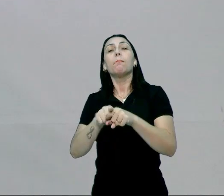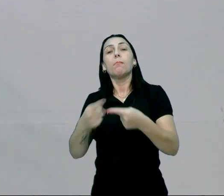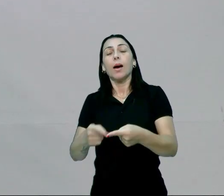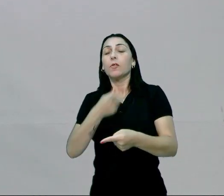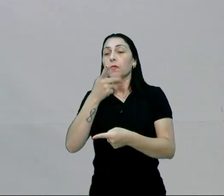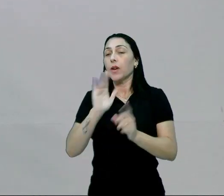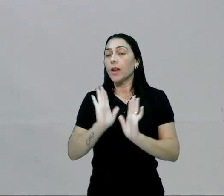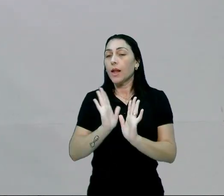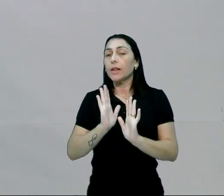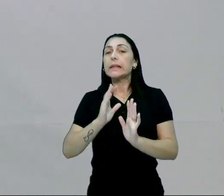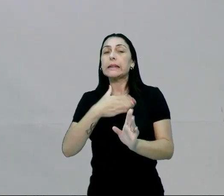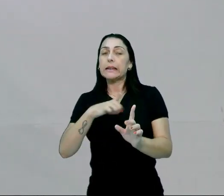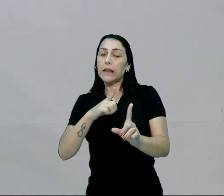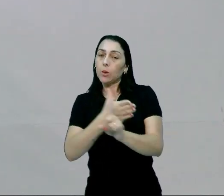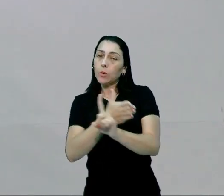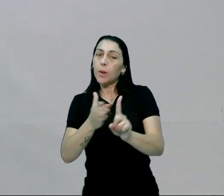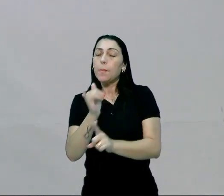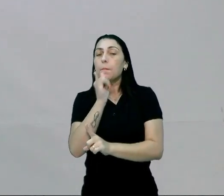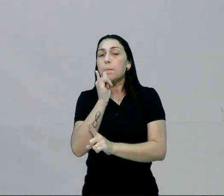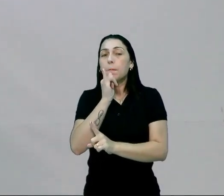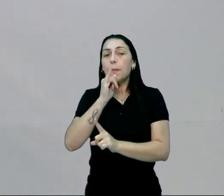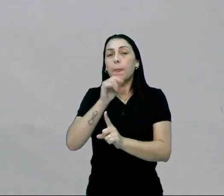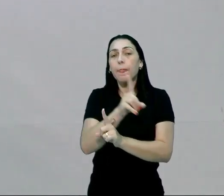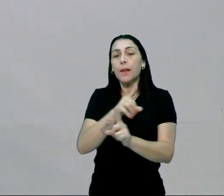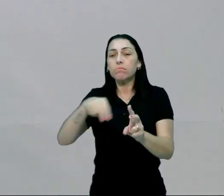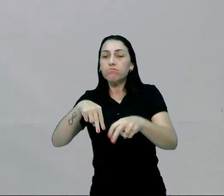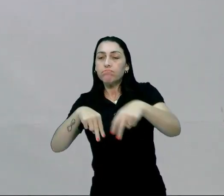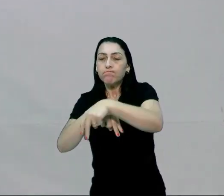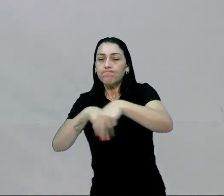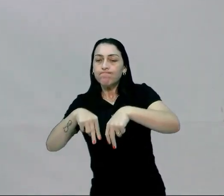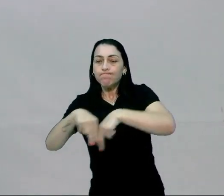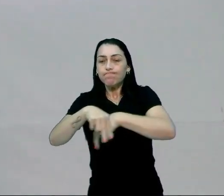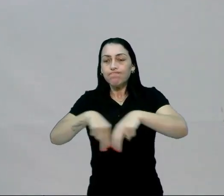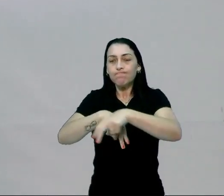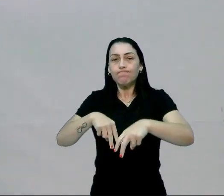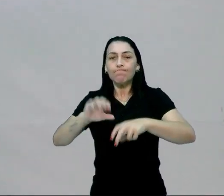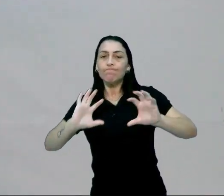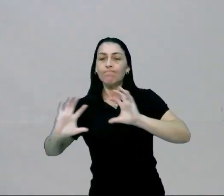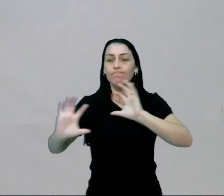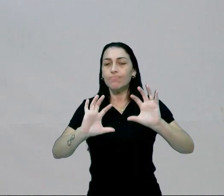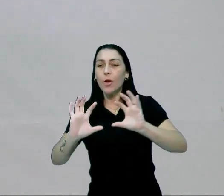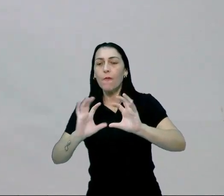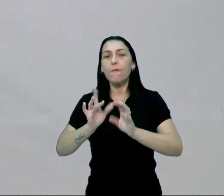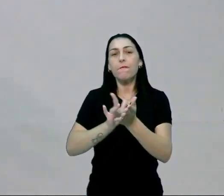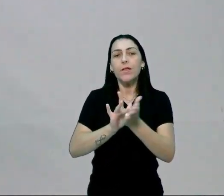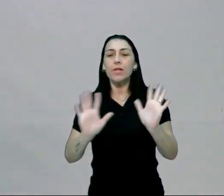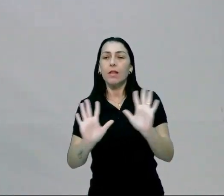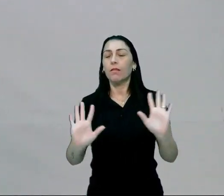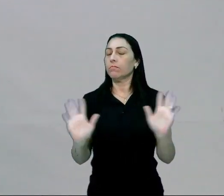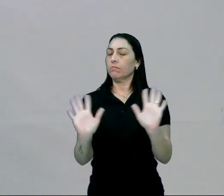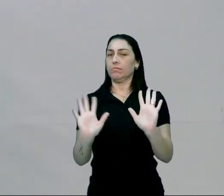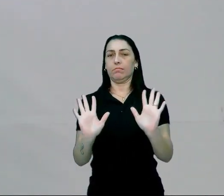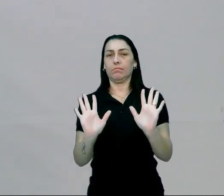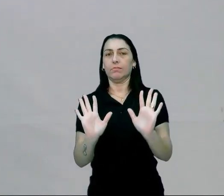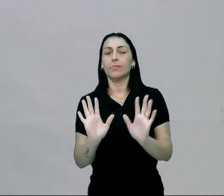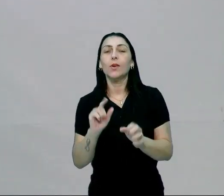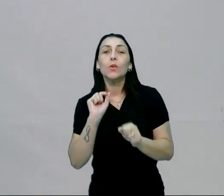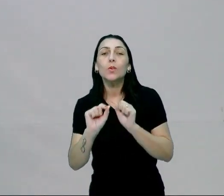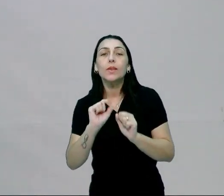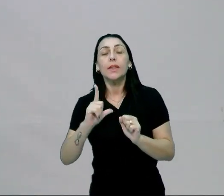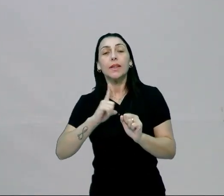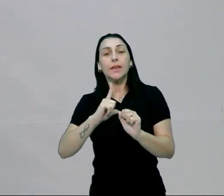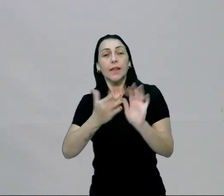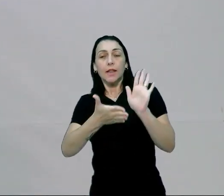tendo modalidades específicas. Por exemplo, o drible. No vôlei, eu não vou driblar ninguém aqui. Eu vou fingir que eu vou jogar aqui. Não. No caso, tem